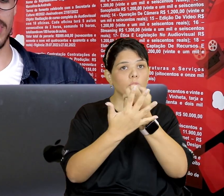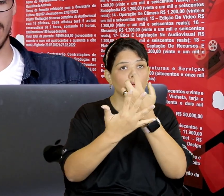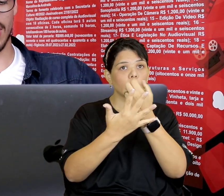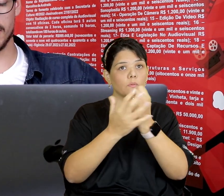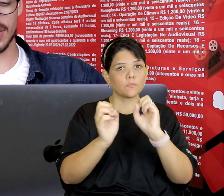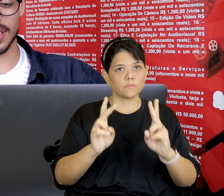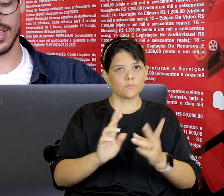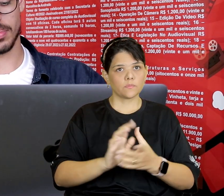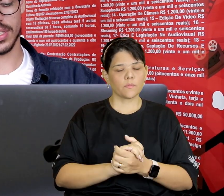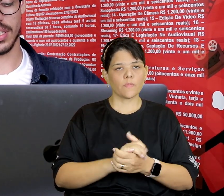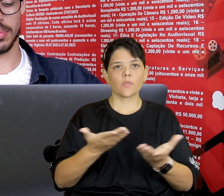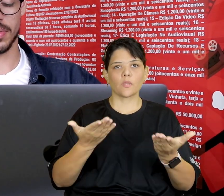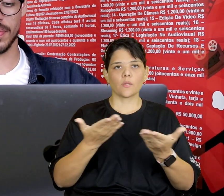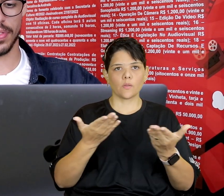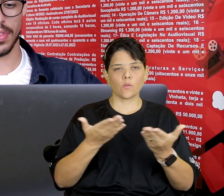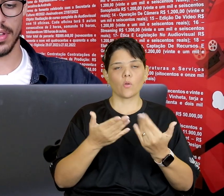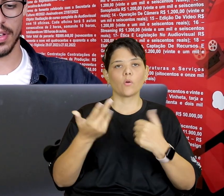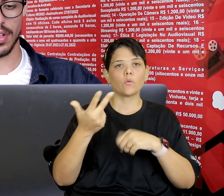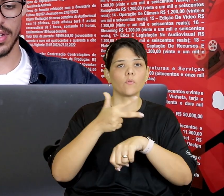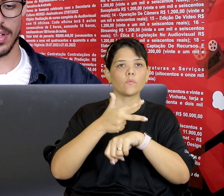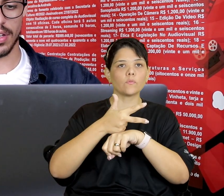Quero botar a cabeça dele, por exemplo.